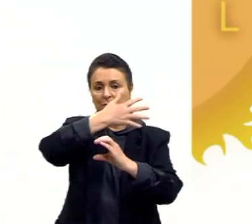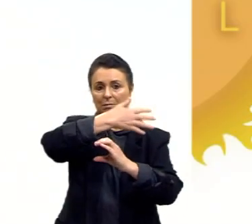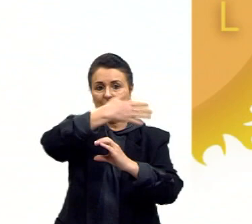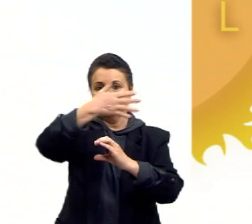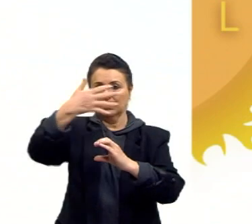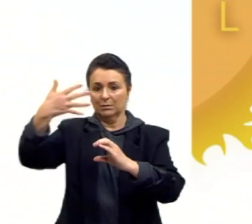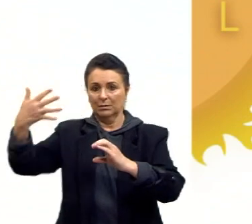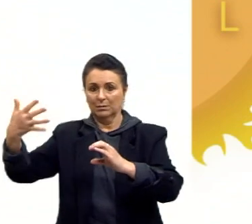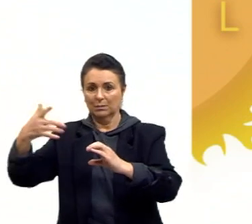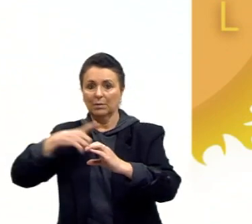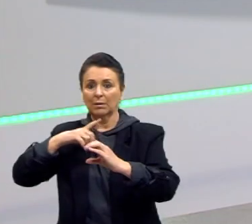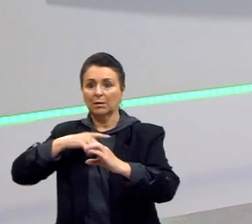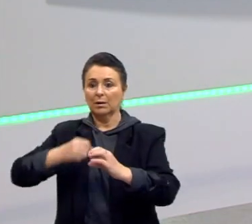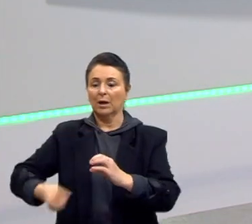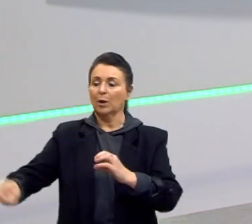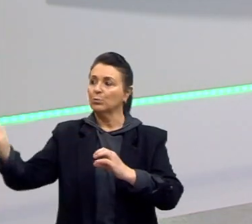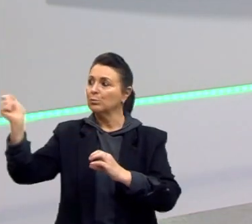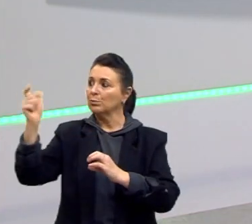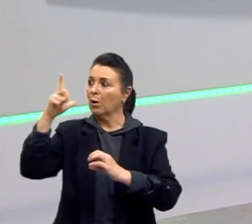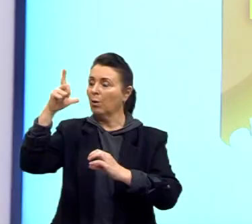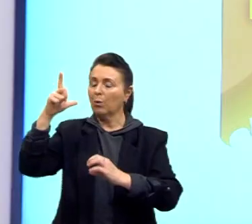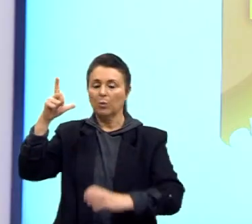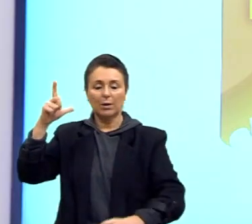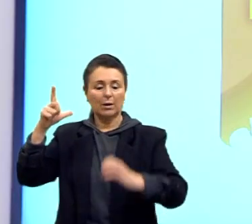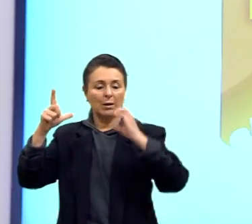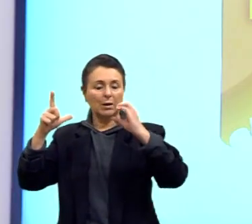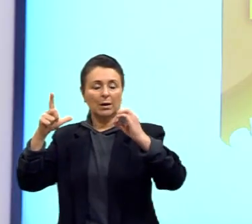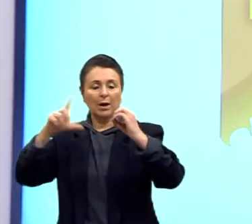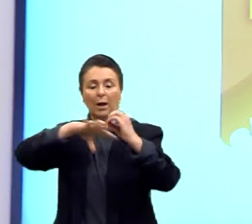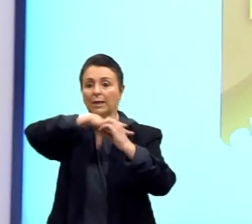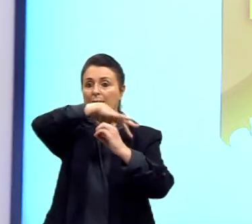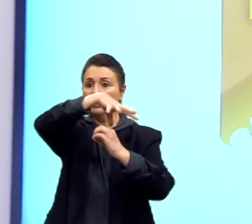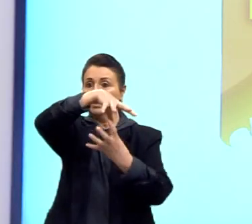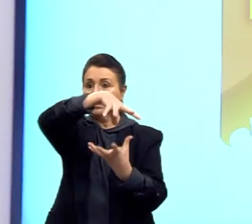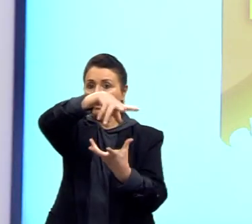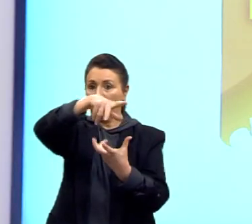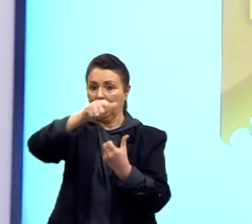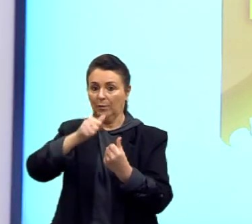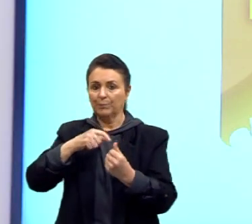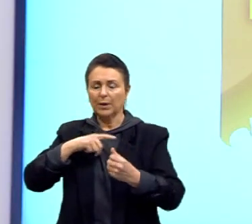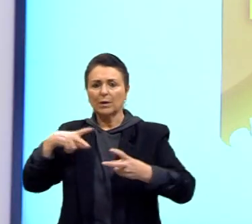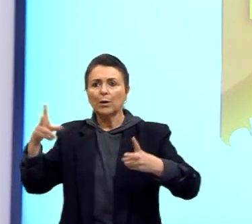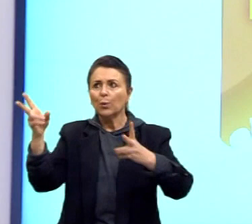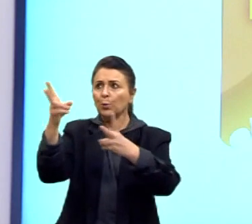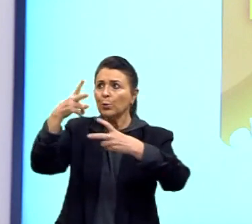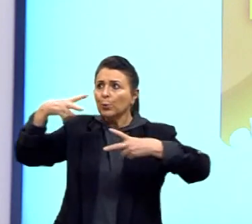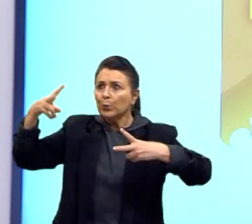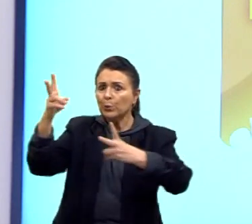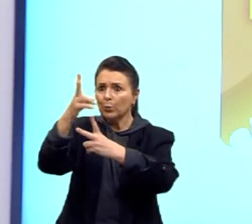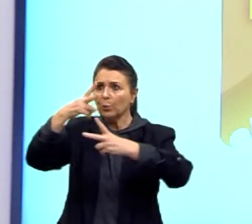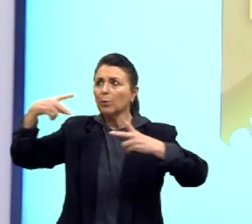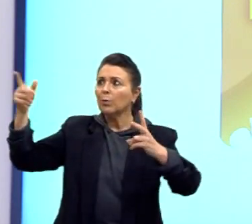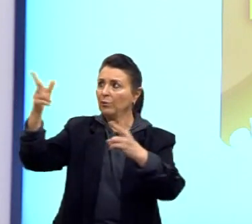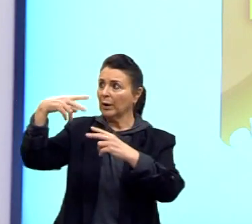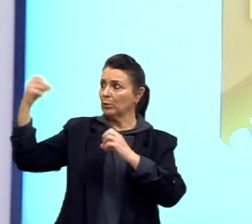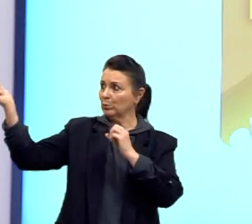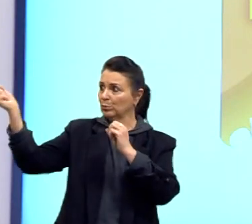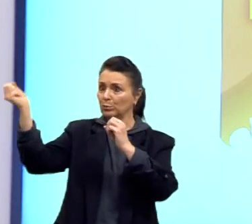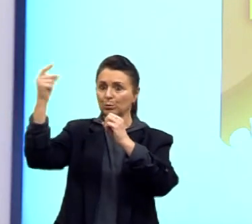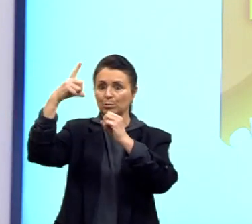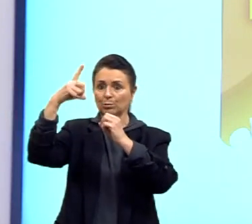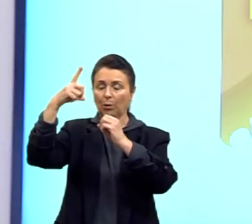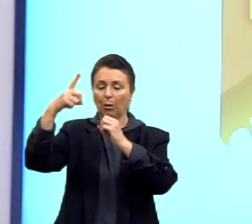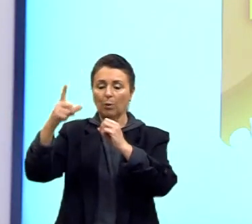tem o sol EA terra e aqui a gente tem o que a gente chama de Vento solar né tudo que vem então a Divino do